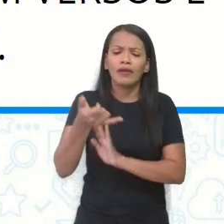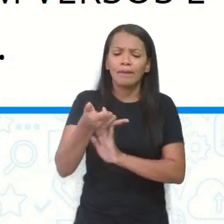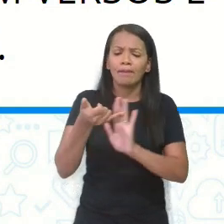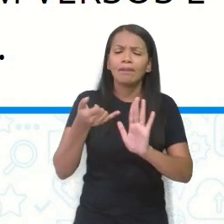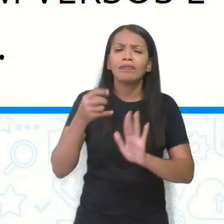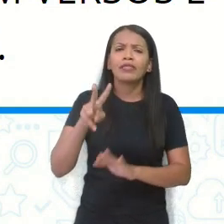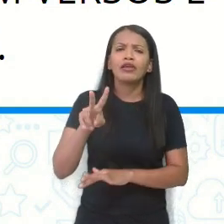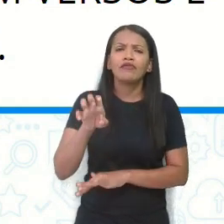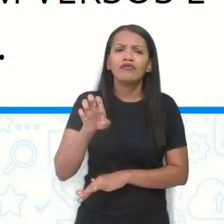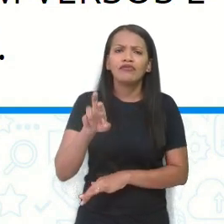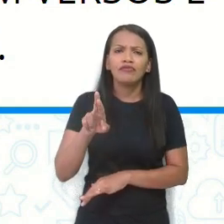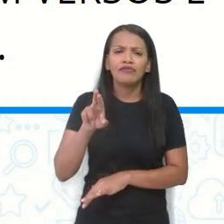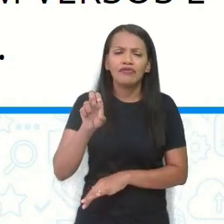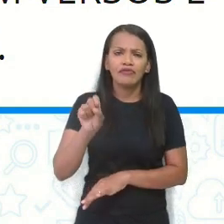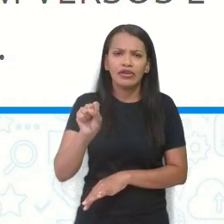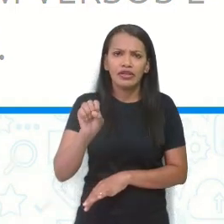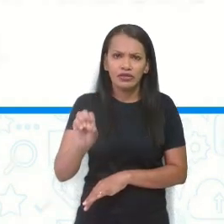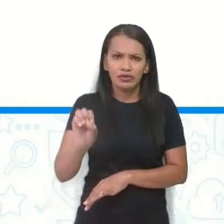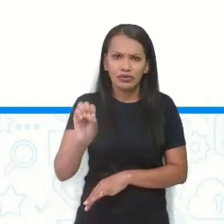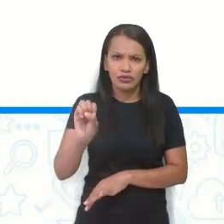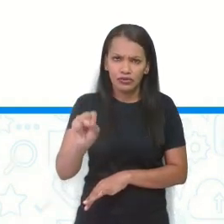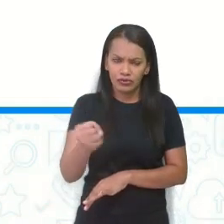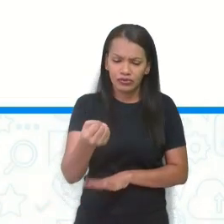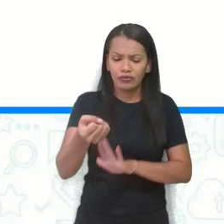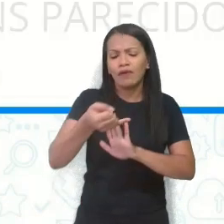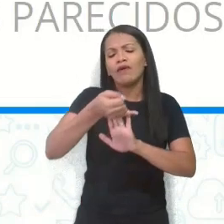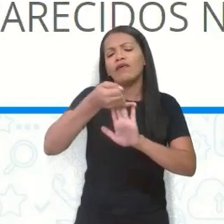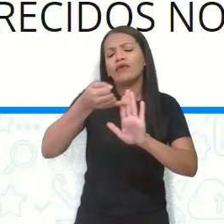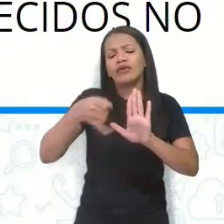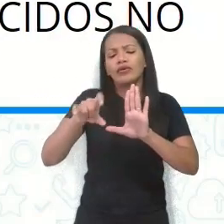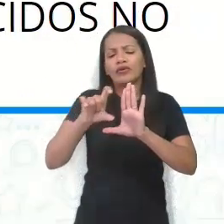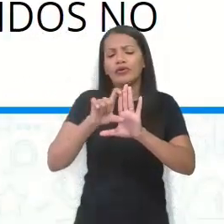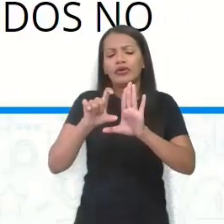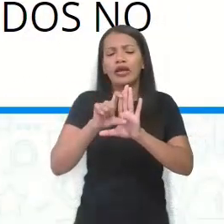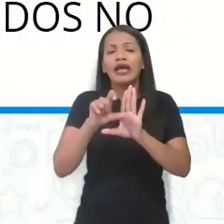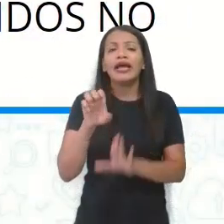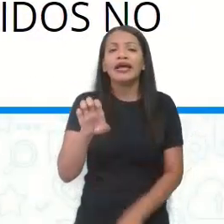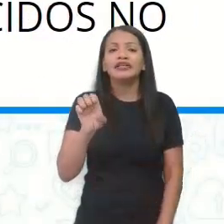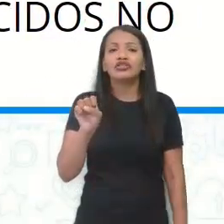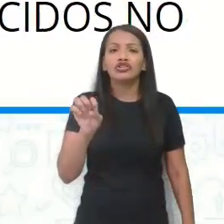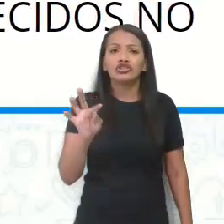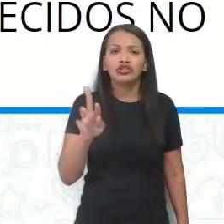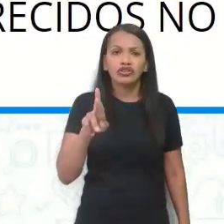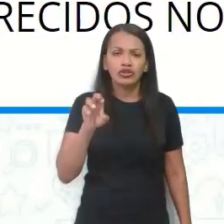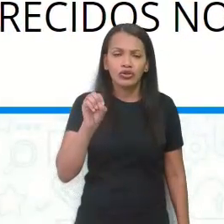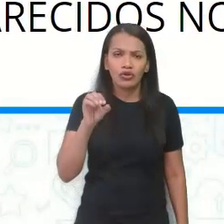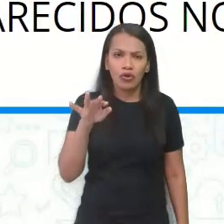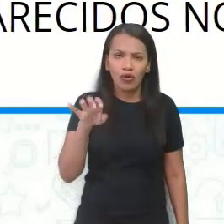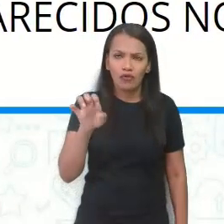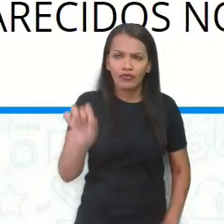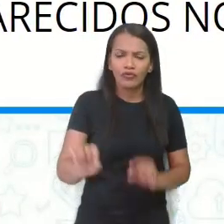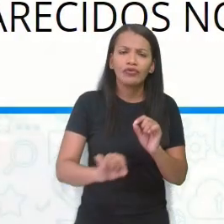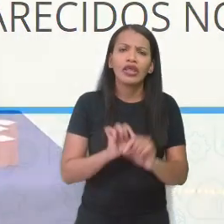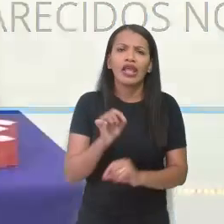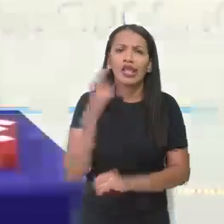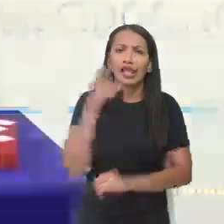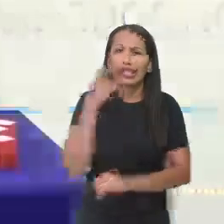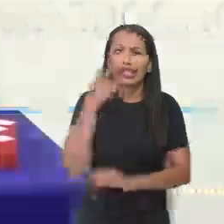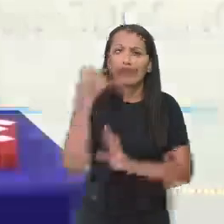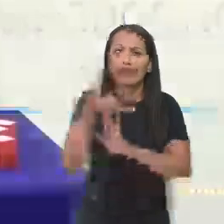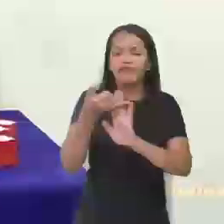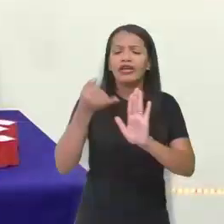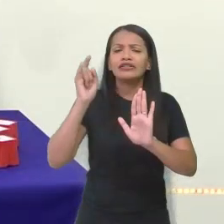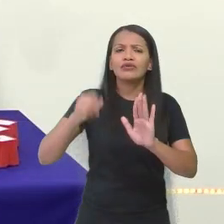e estrofes, vamos verificar. Olha só, verso é cada linha